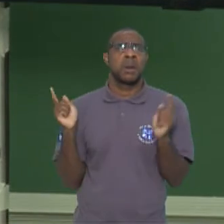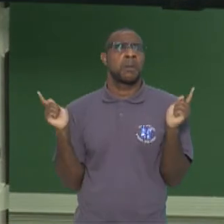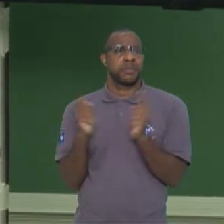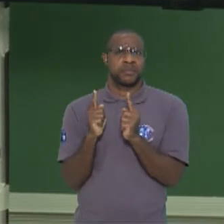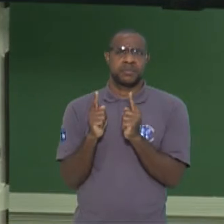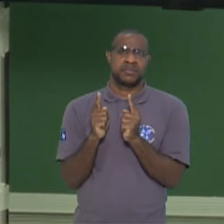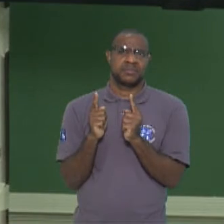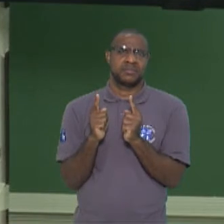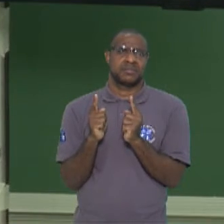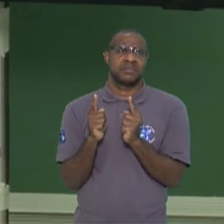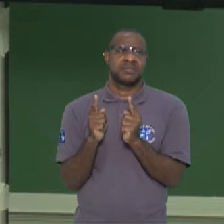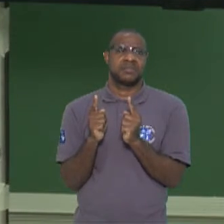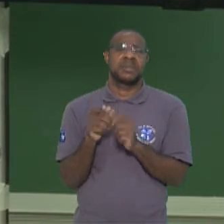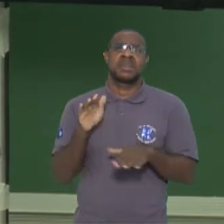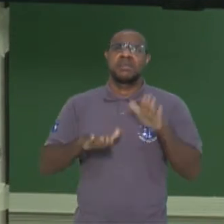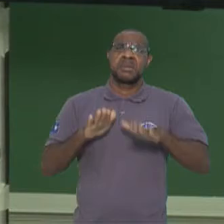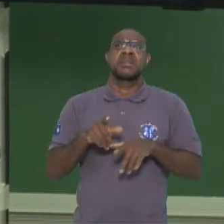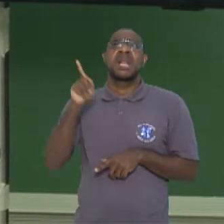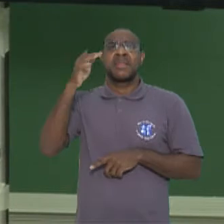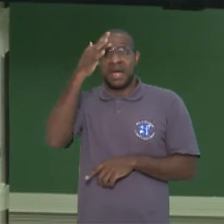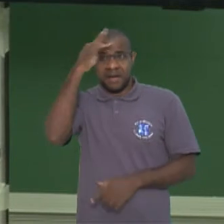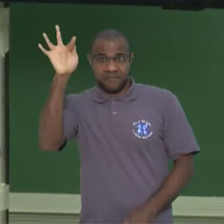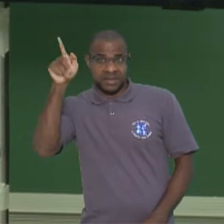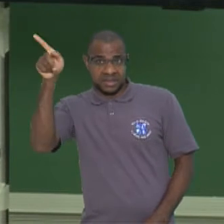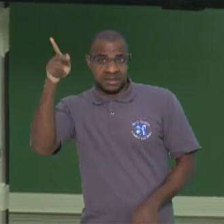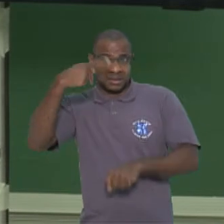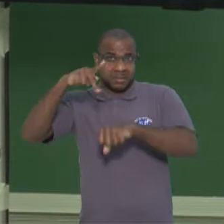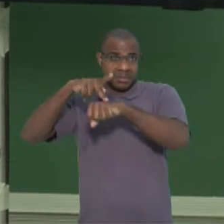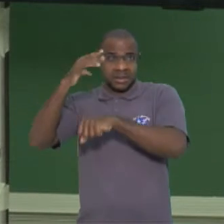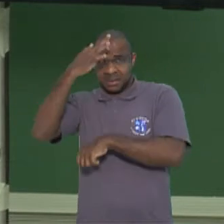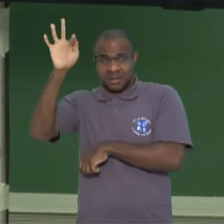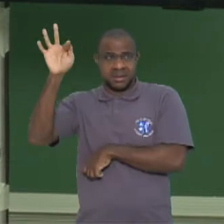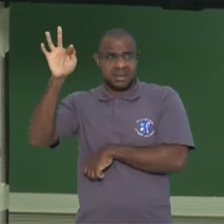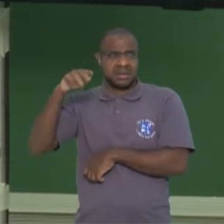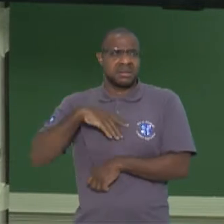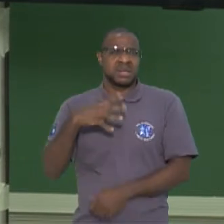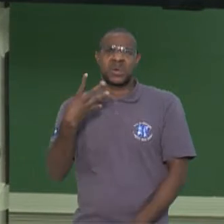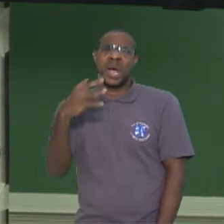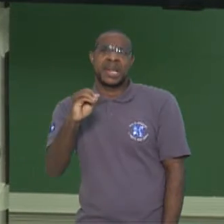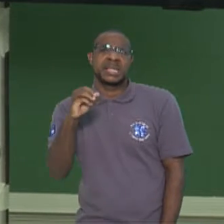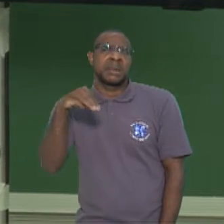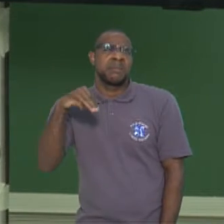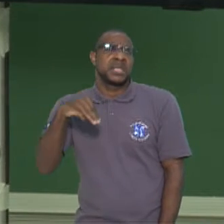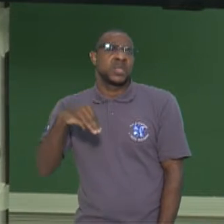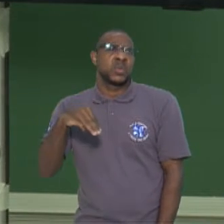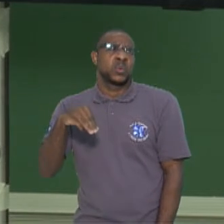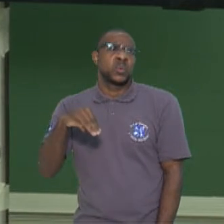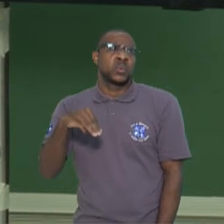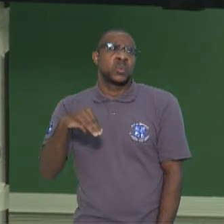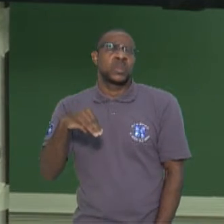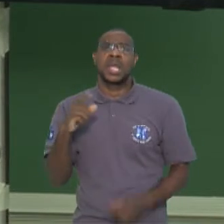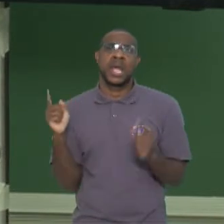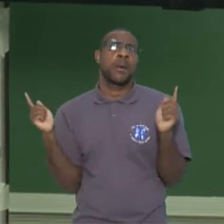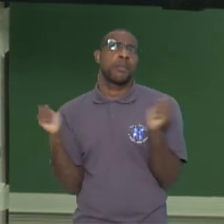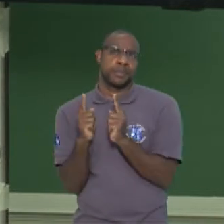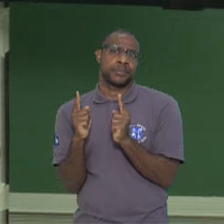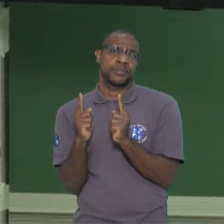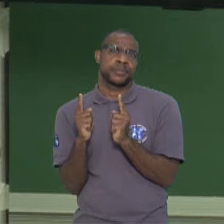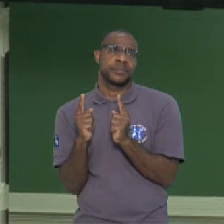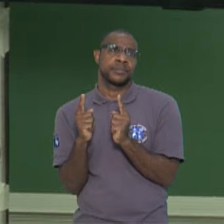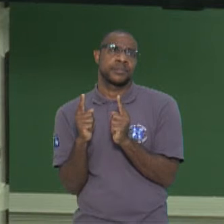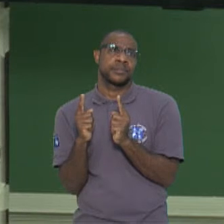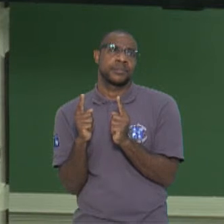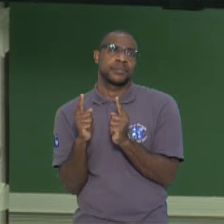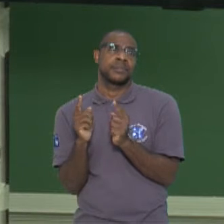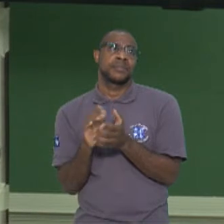variar muito. Lá na França, se não me engano, 40 minutos pode ser um curta ainda. Mas eu já